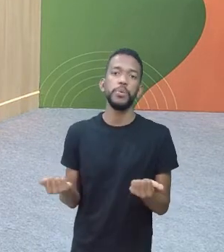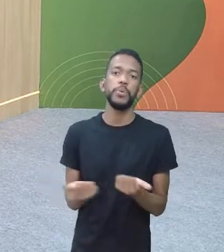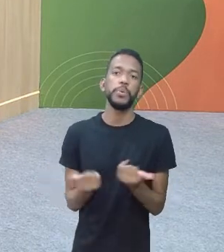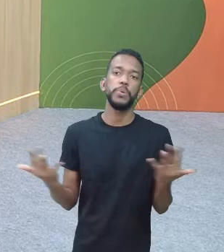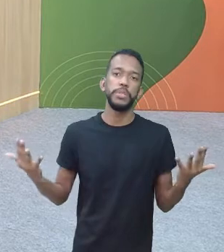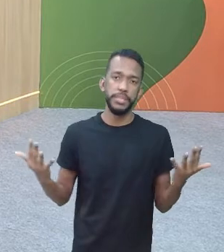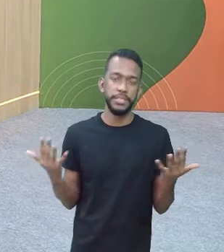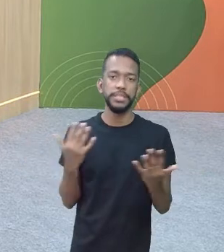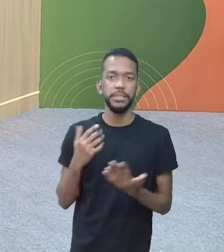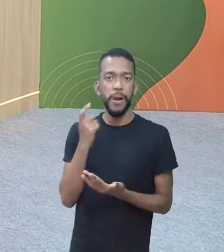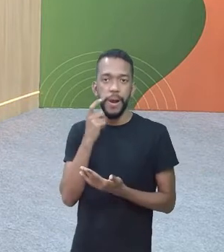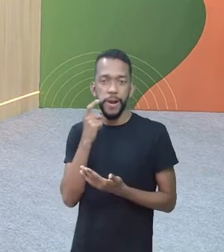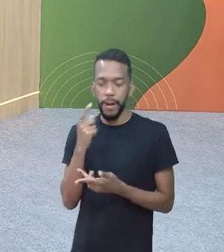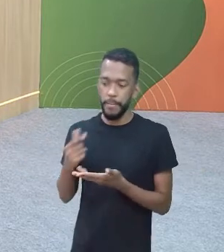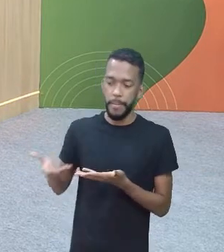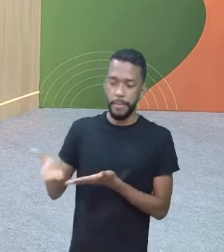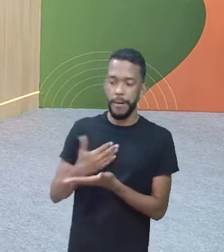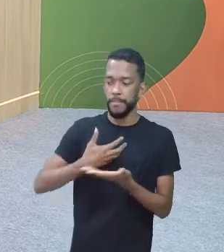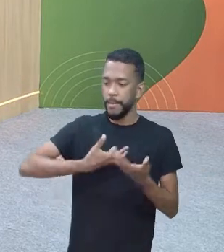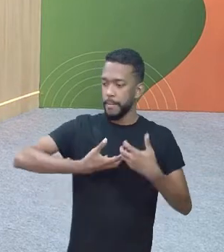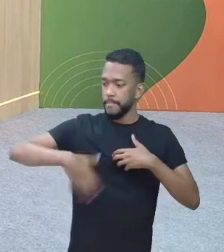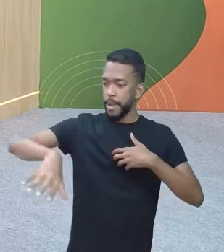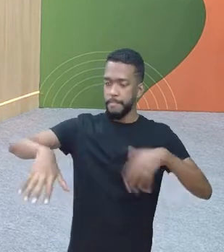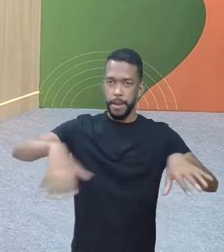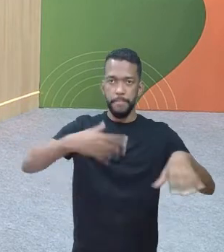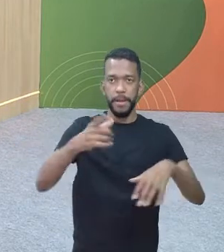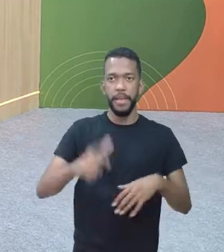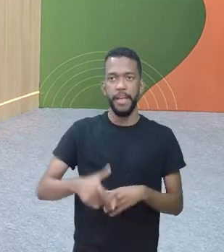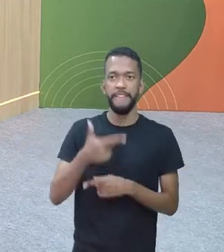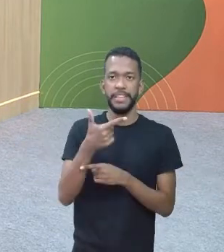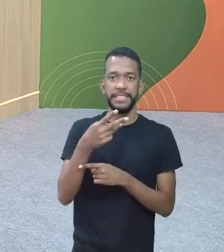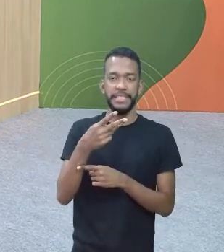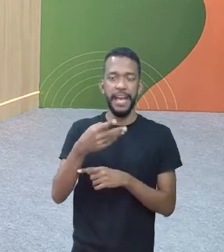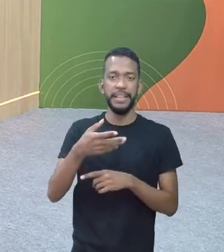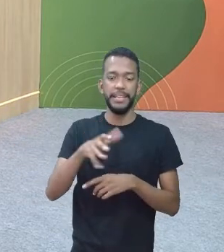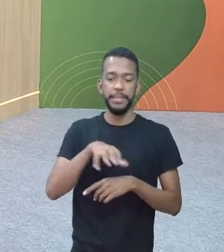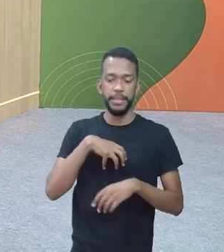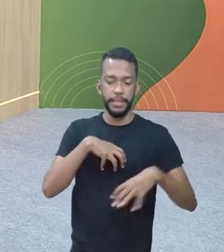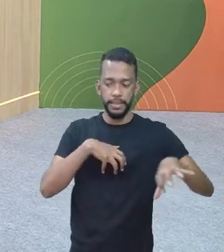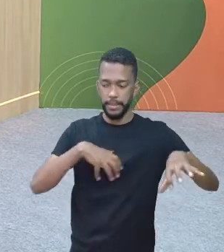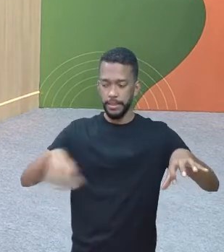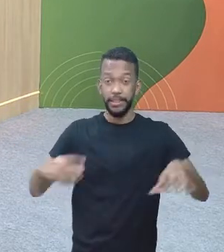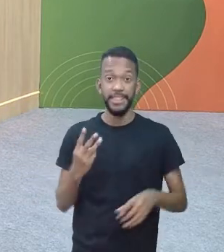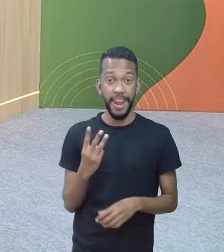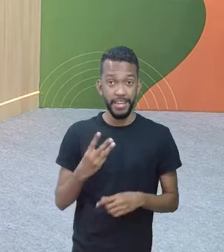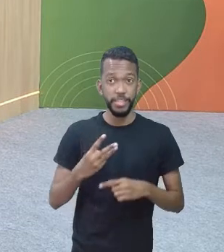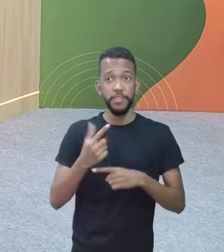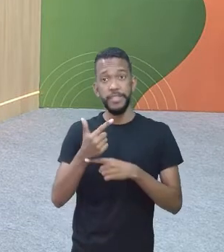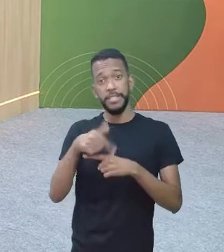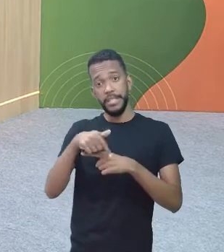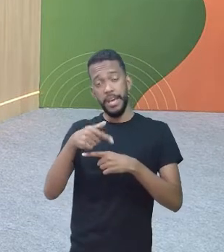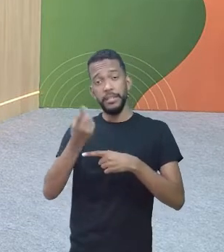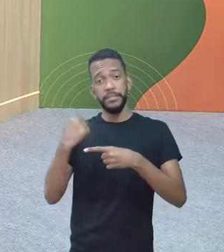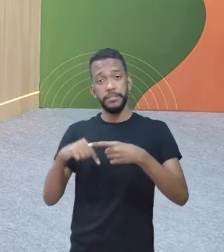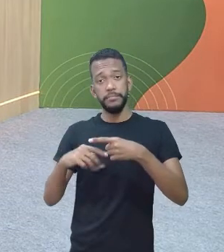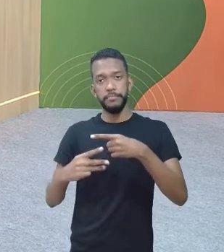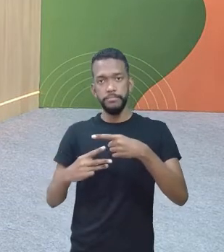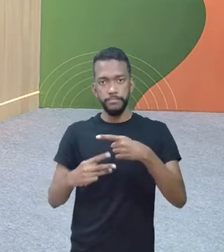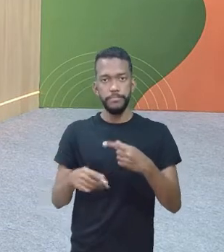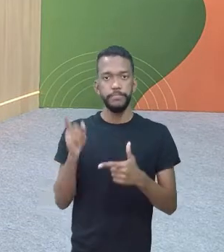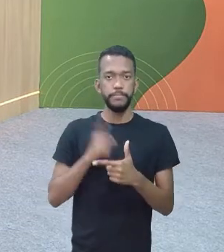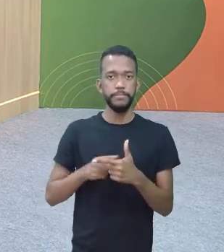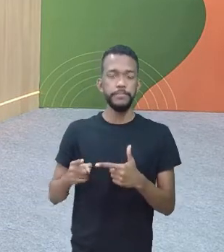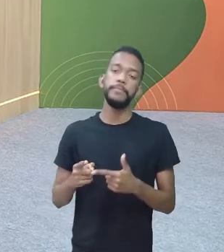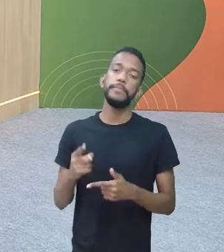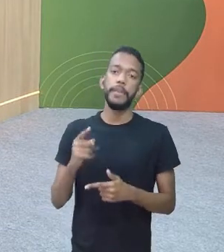balinhas pelas amigas. Nesse caso, foram 27 dividido para 3. que é igual a 9. Por que a gente mostra